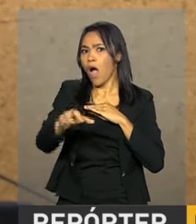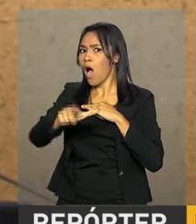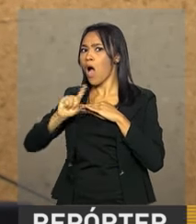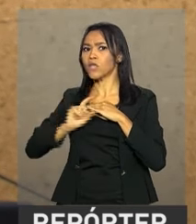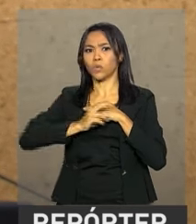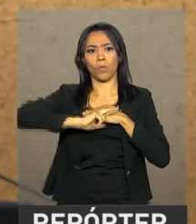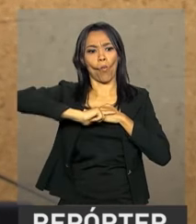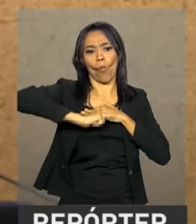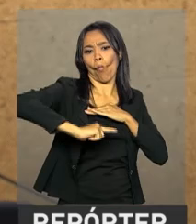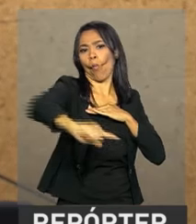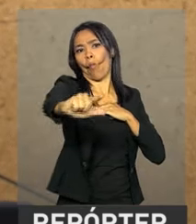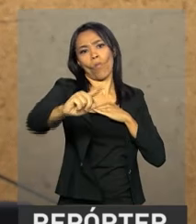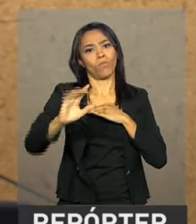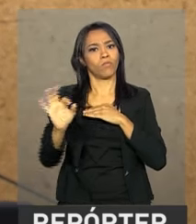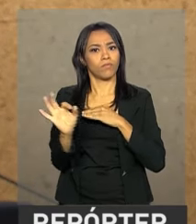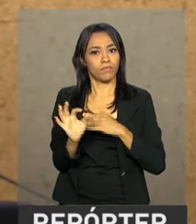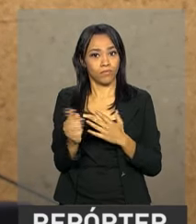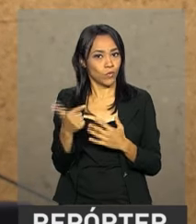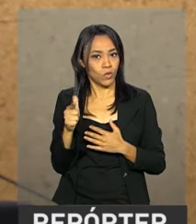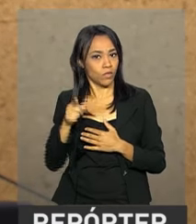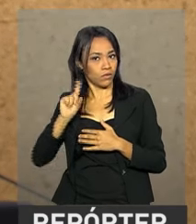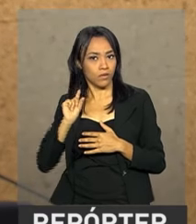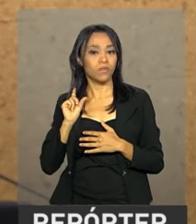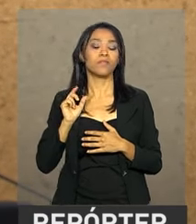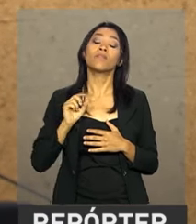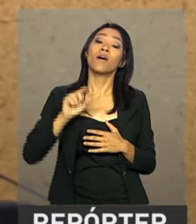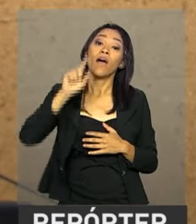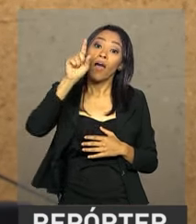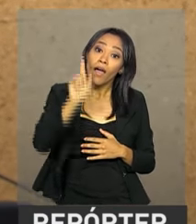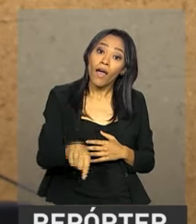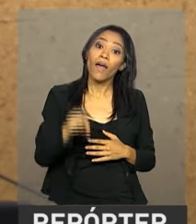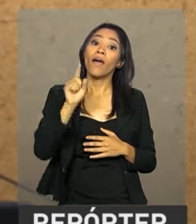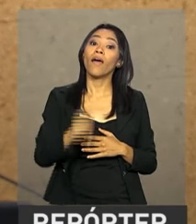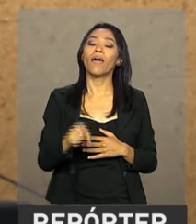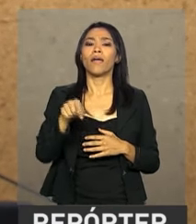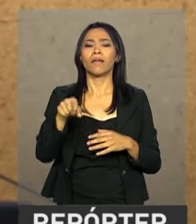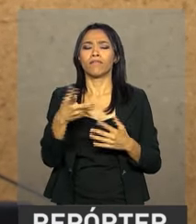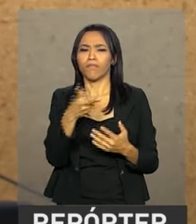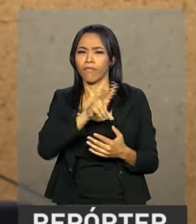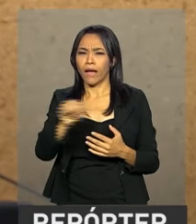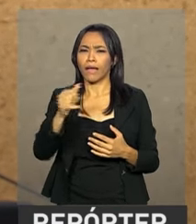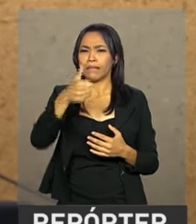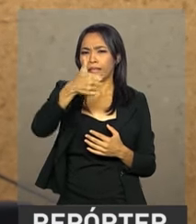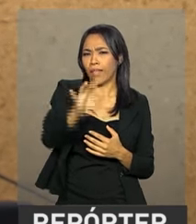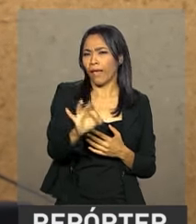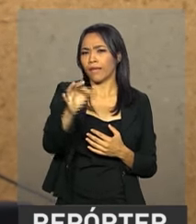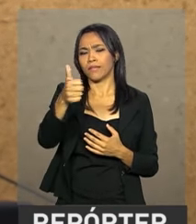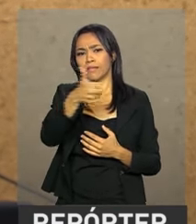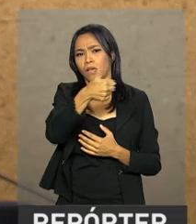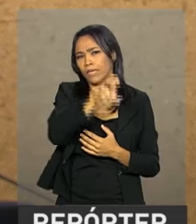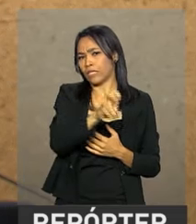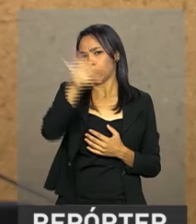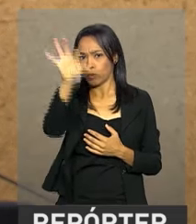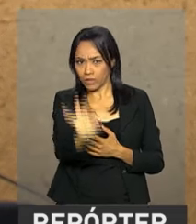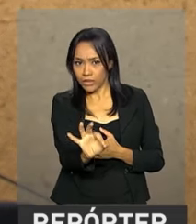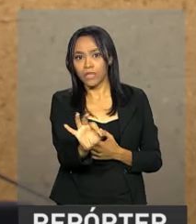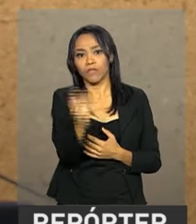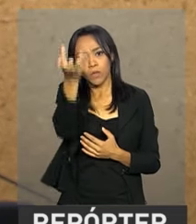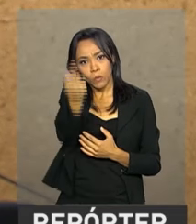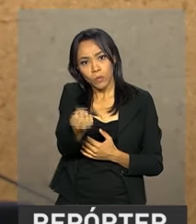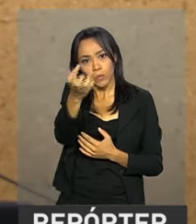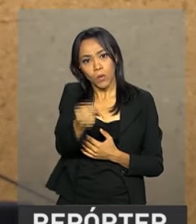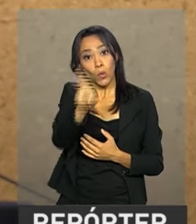nenhuma outra atividade eh é um sistema que vai abastecer de 10 a 15% do consumo total do ministério